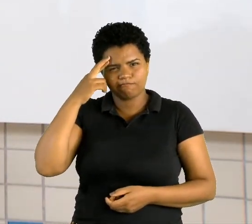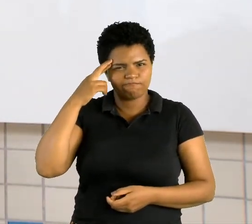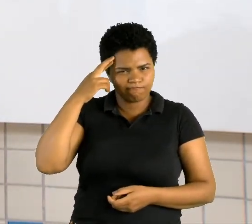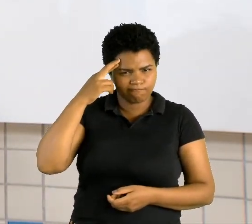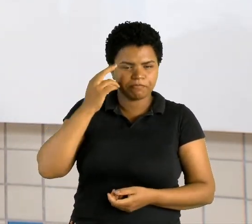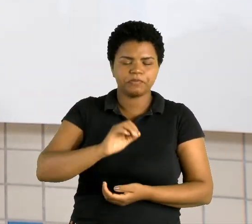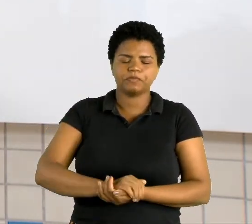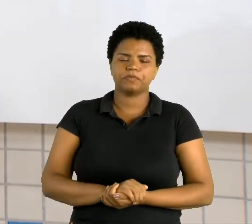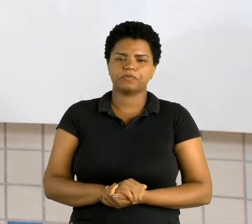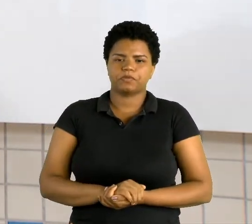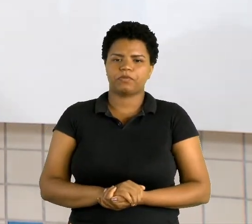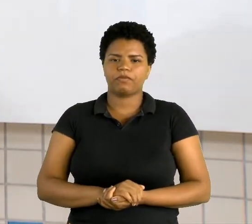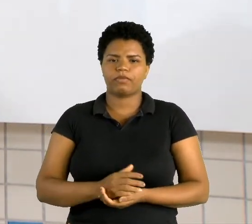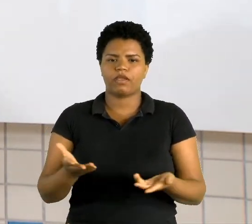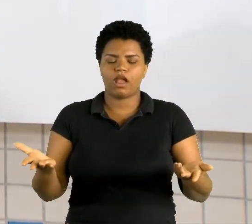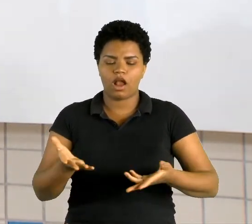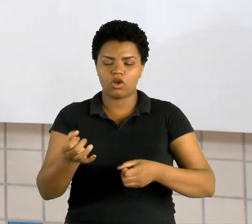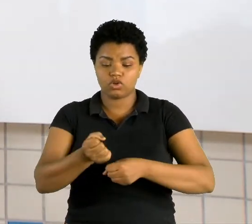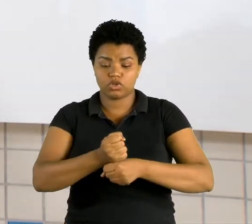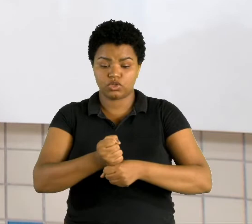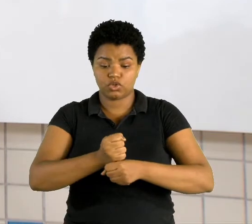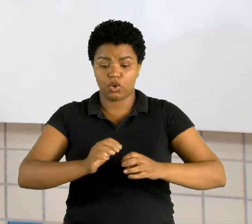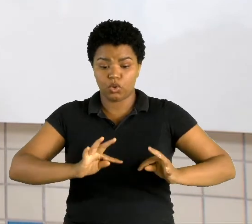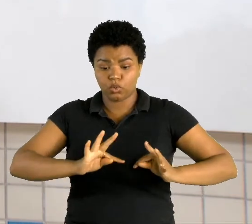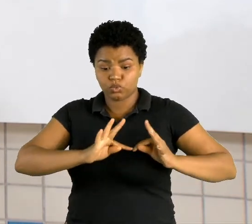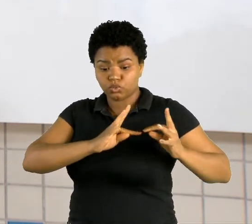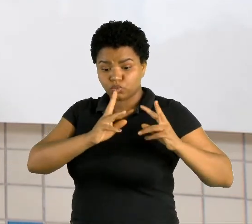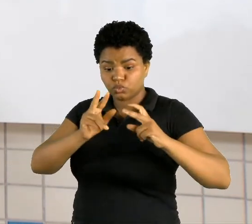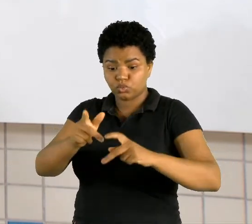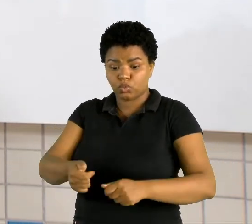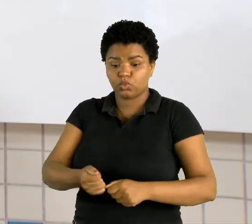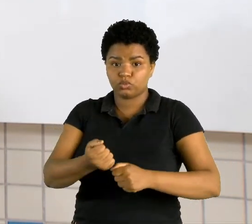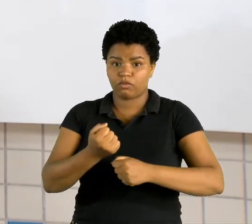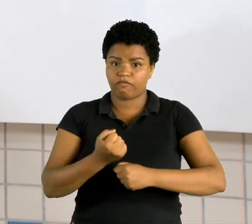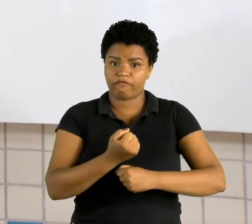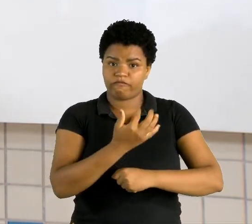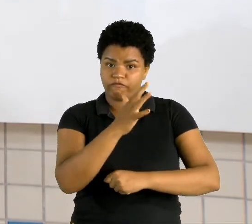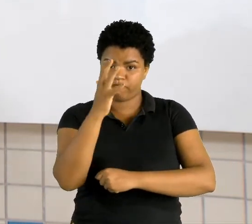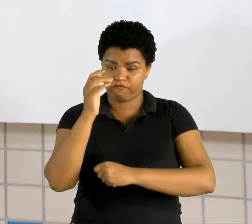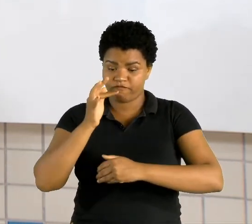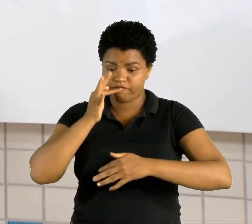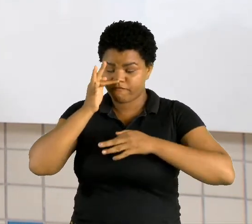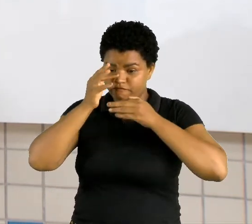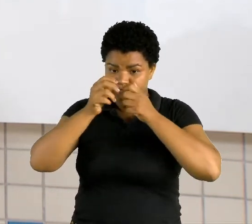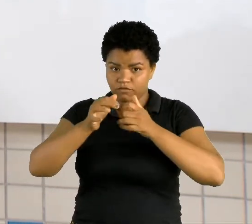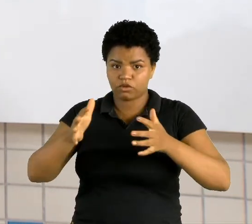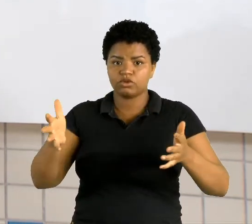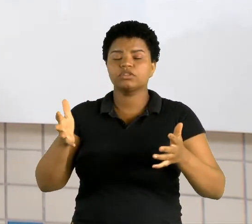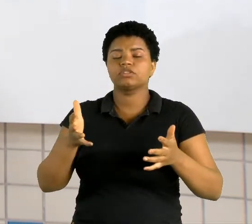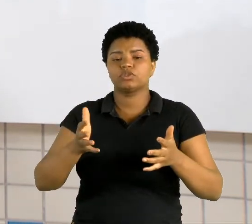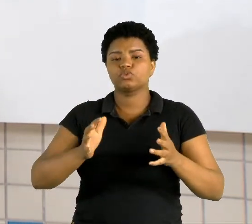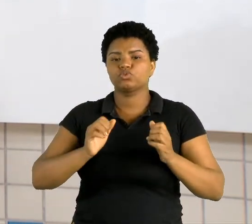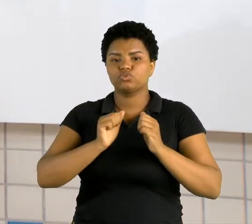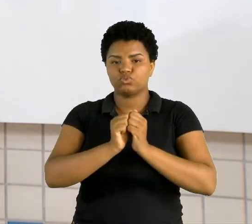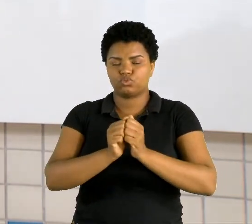Neste ano, todos floresceram juntos. Esse é um trecho lá do texto, sobre o